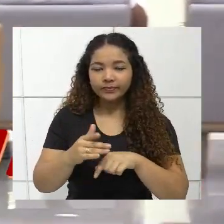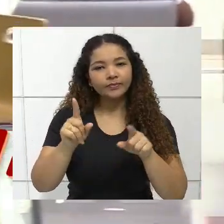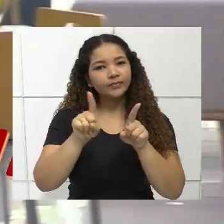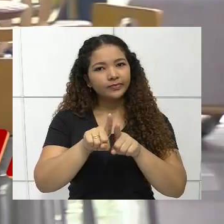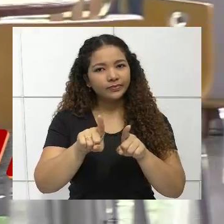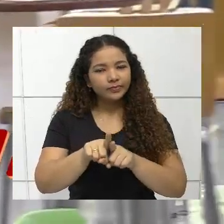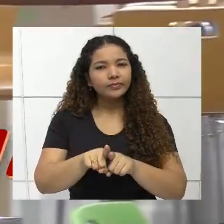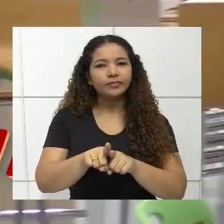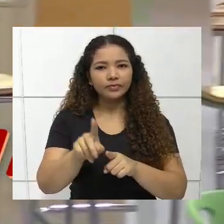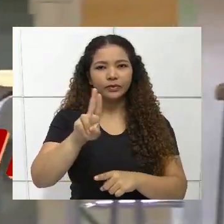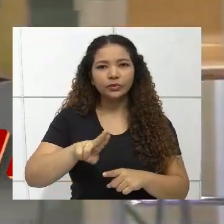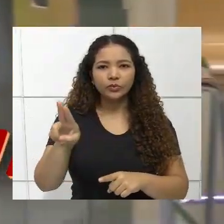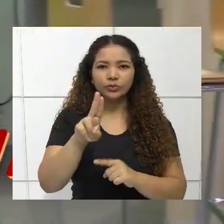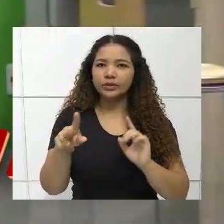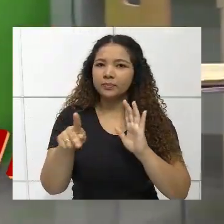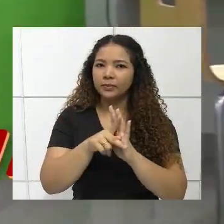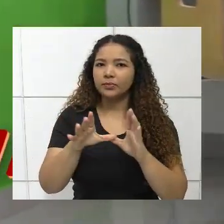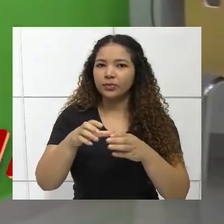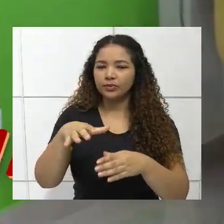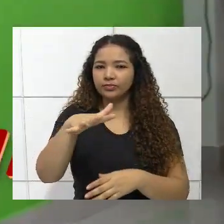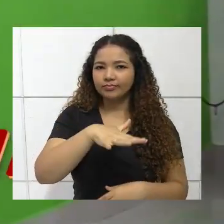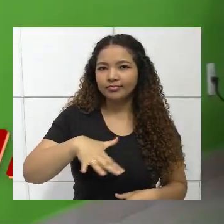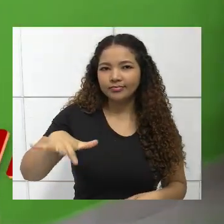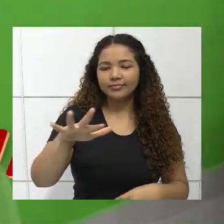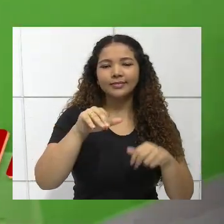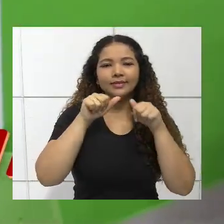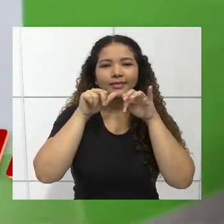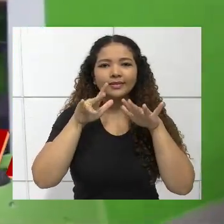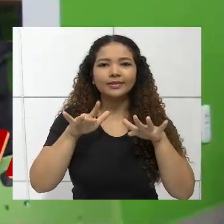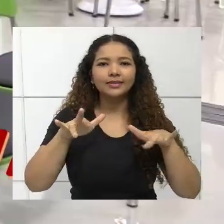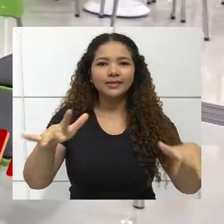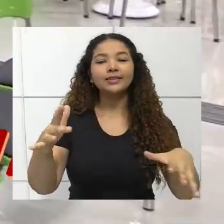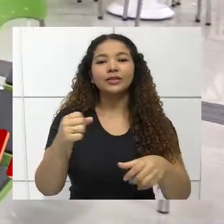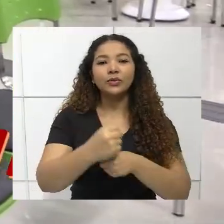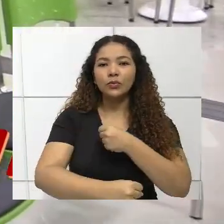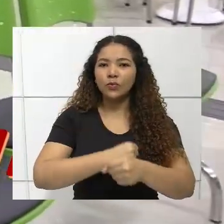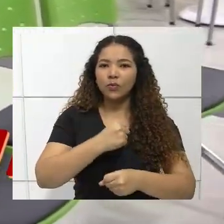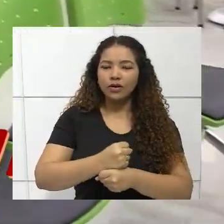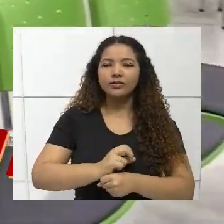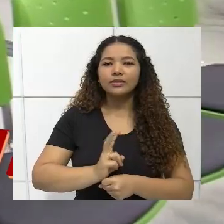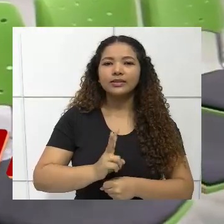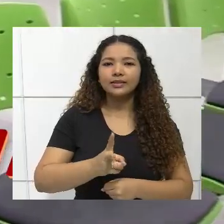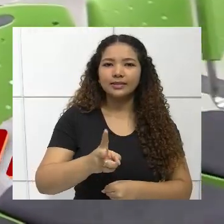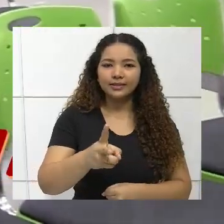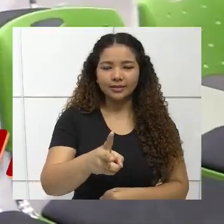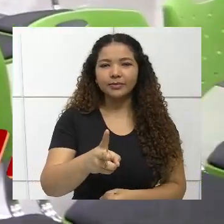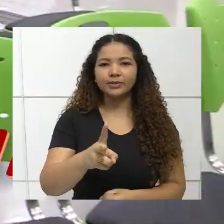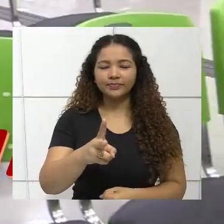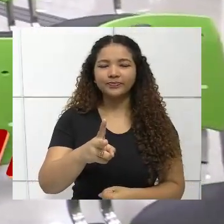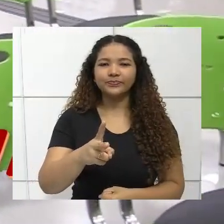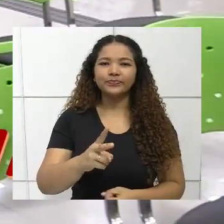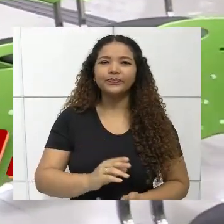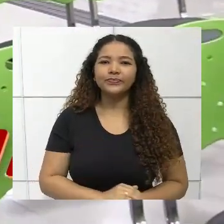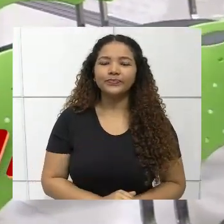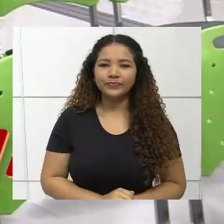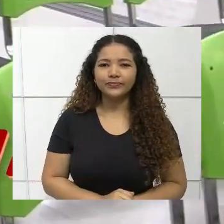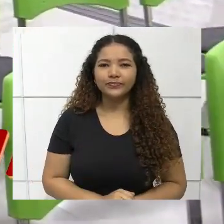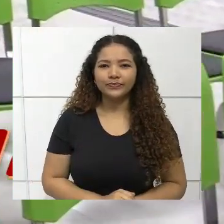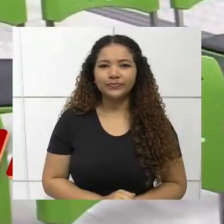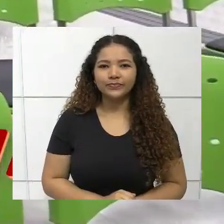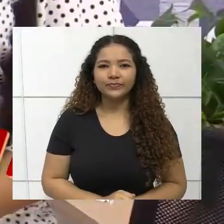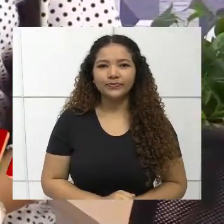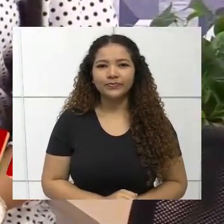lucro da cooperativa ser distribuído para vocês de forma anual, tanto na conta corrente, quanto também o lucro da cota